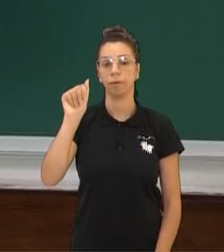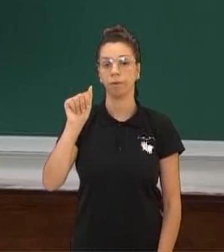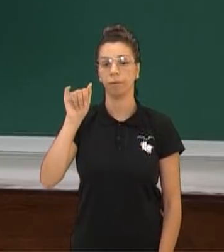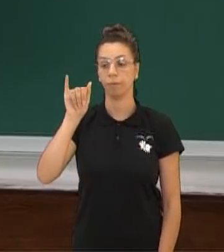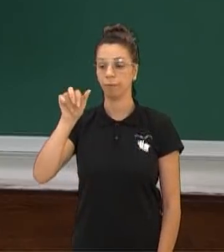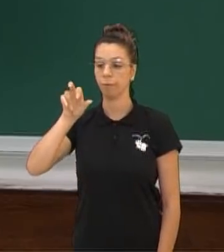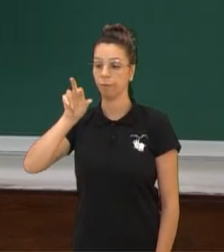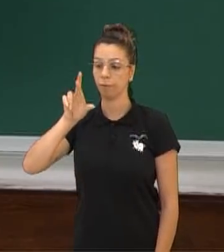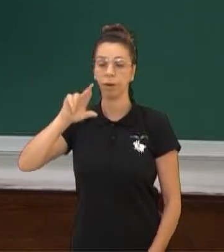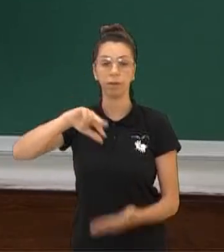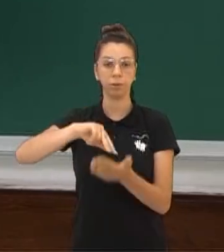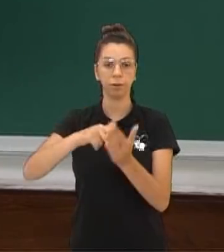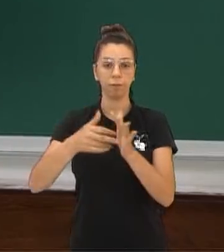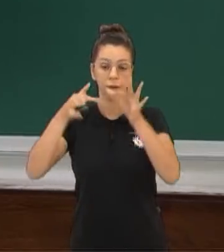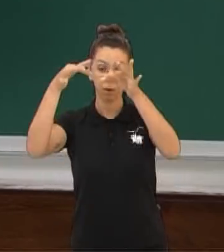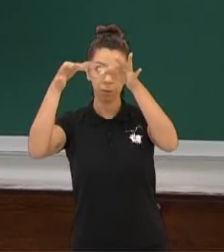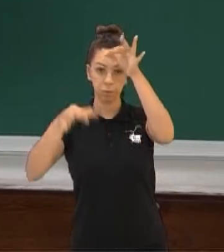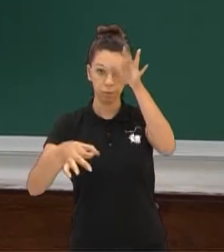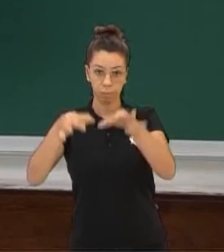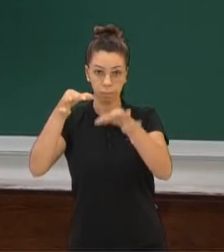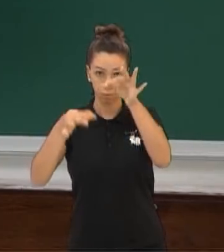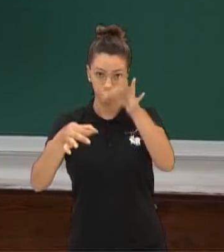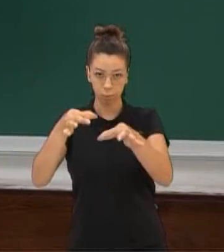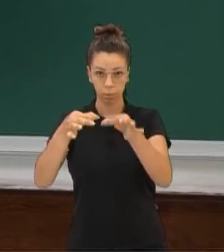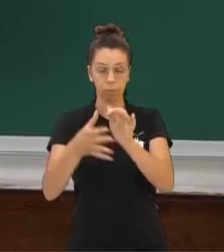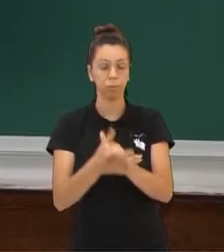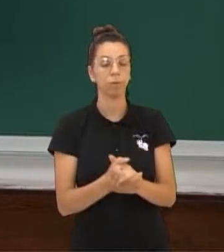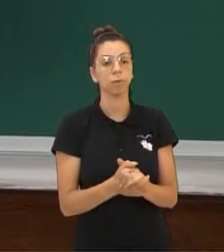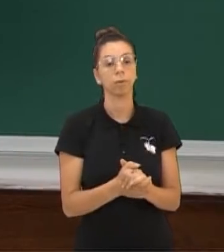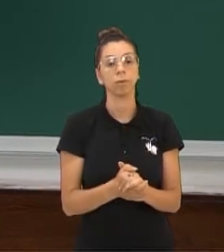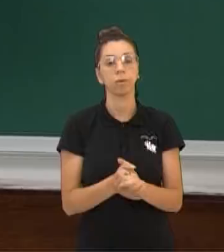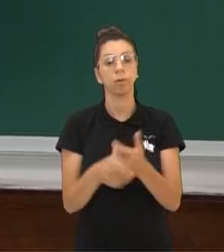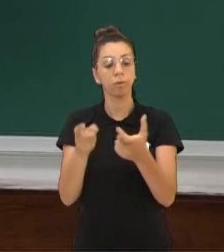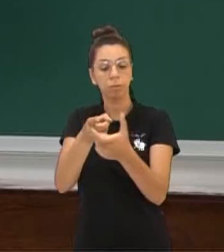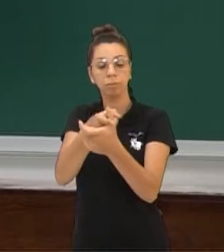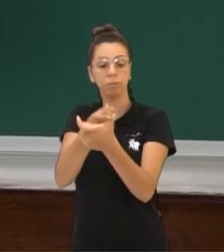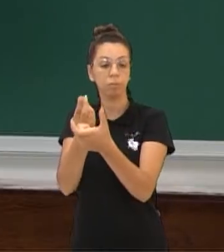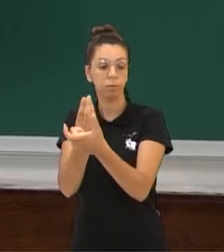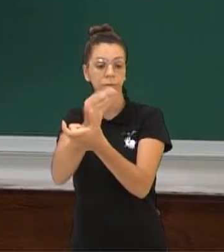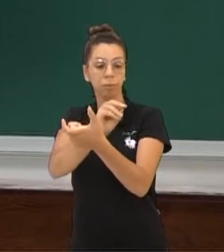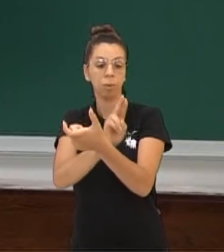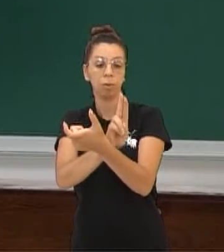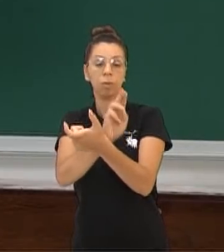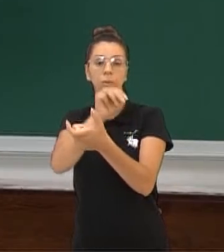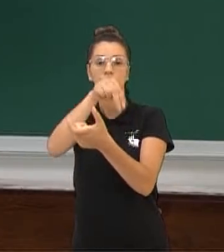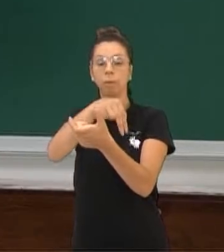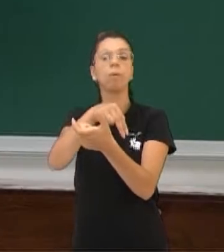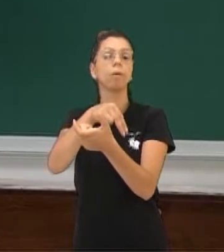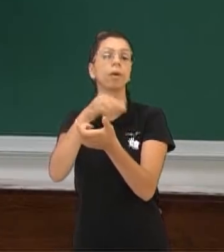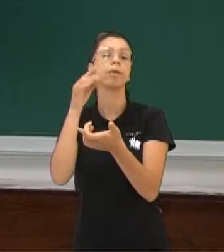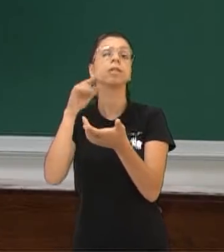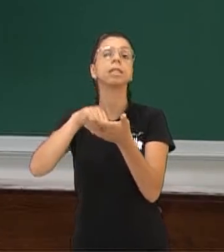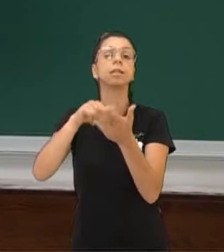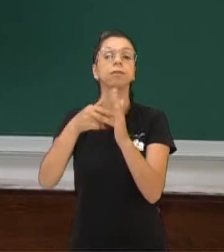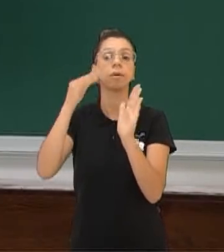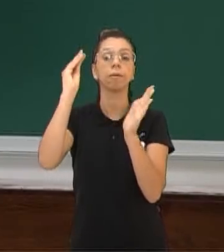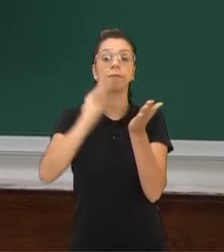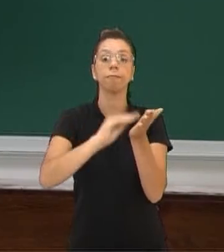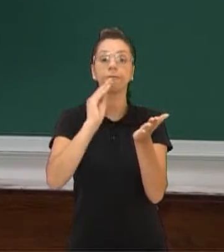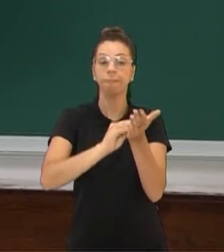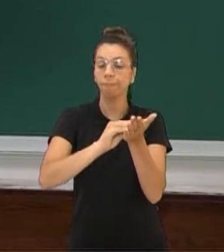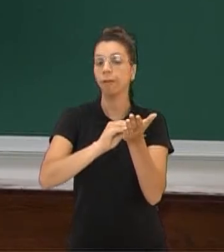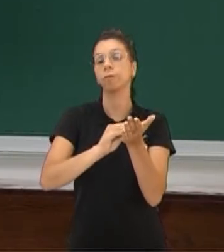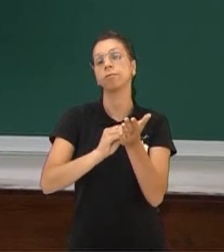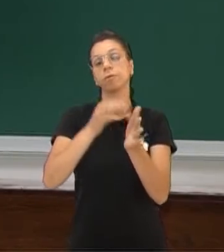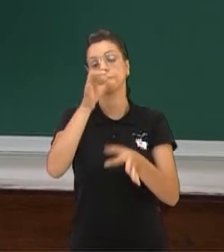one na frente do fair, a gente está colocando um prefixo e muda o sentido para injusto. Lucky é sorte.